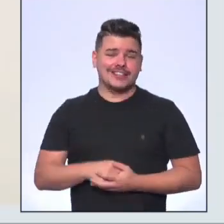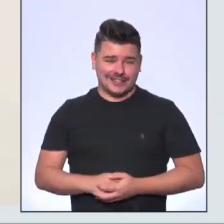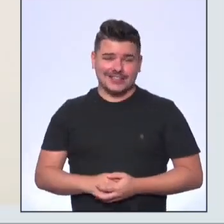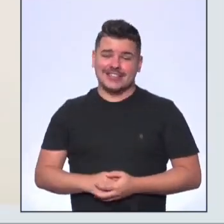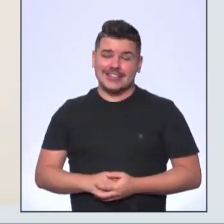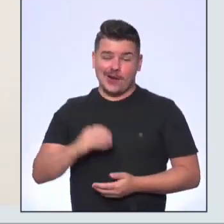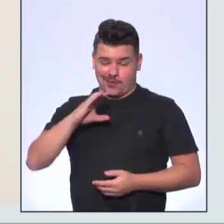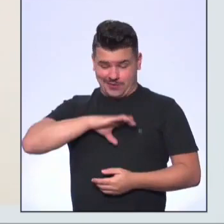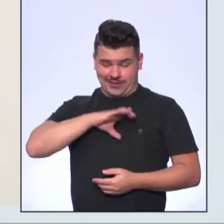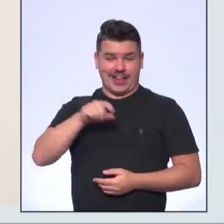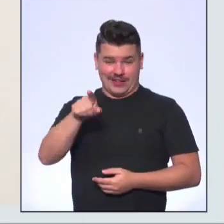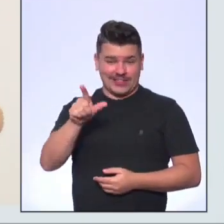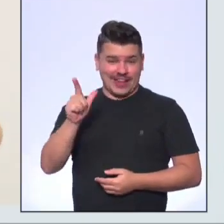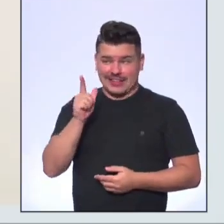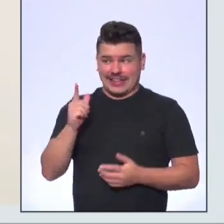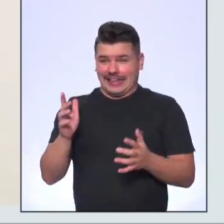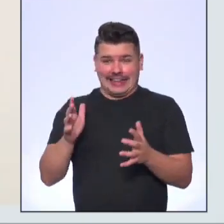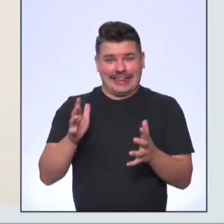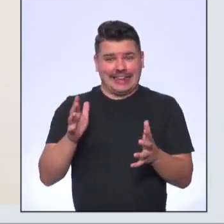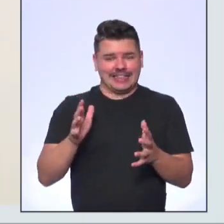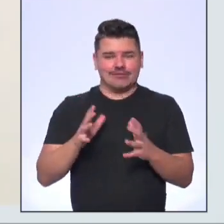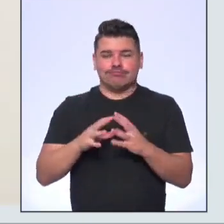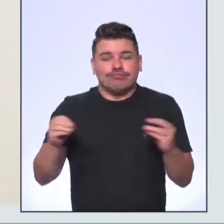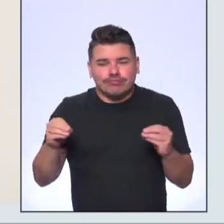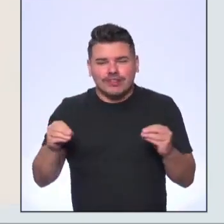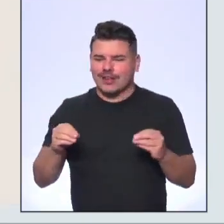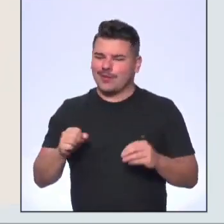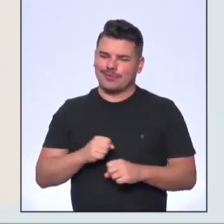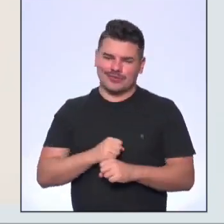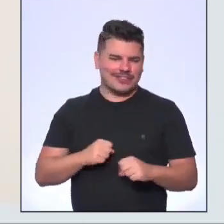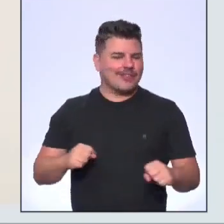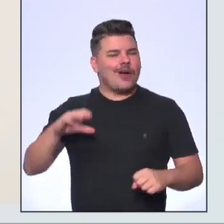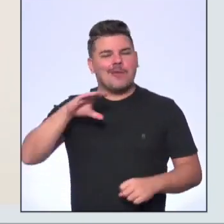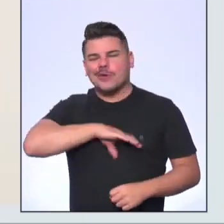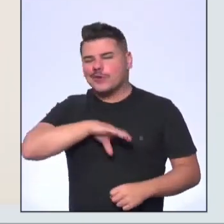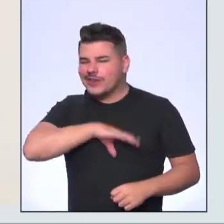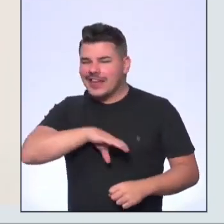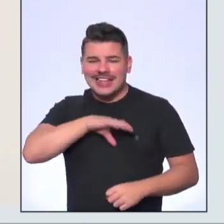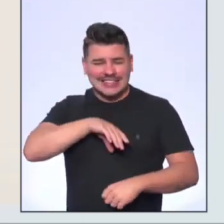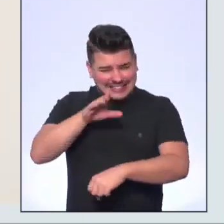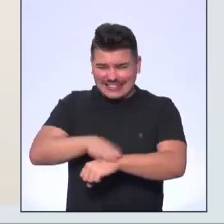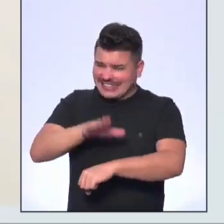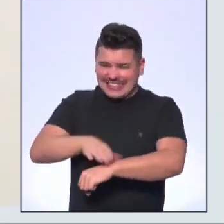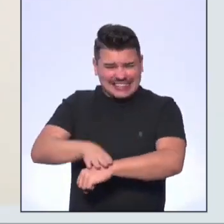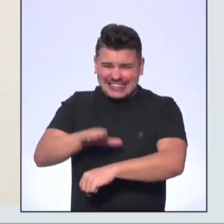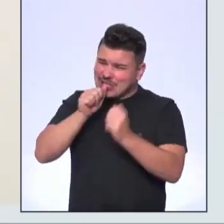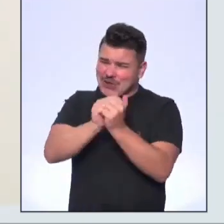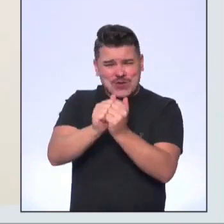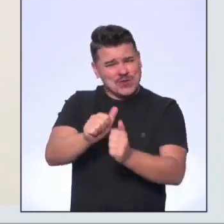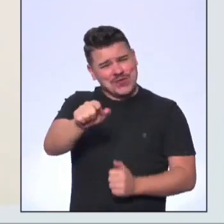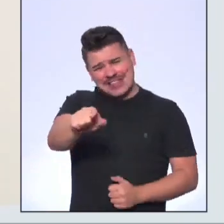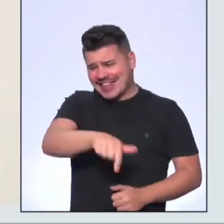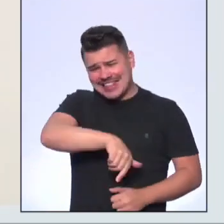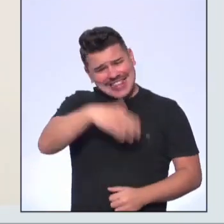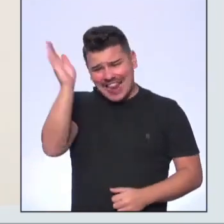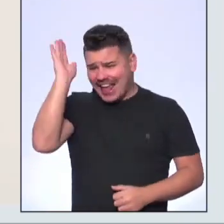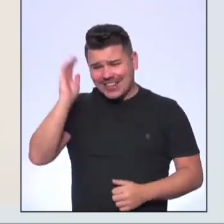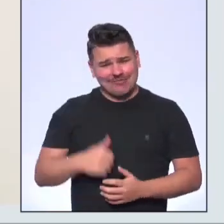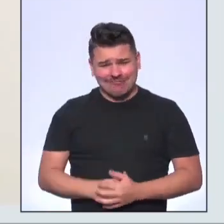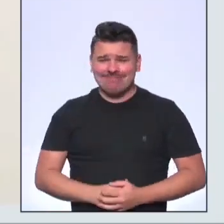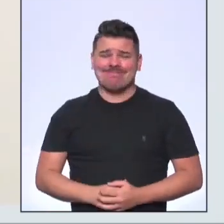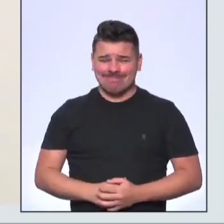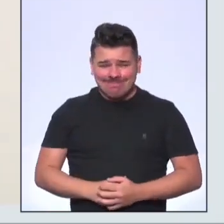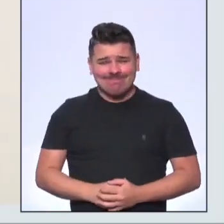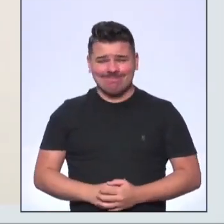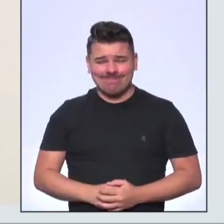se livrar. Tá? Português está em todos os momentos. Deixa eu te dar um exemplo bem prático. Ó.